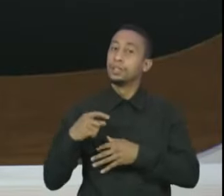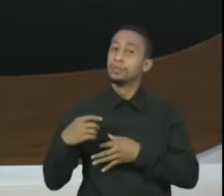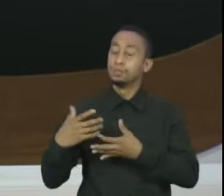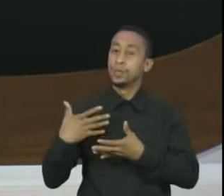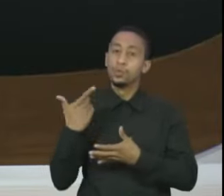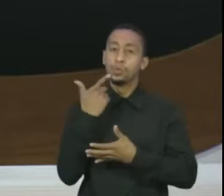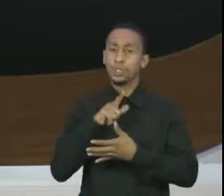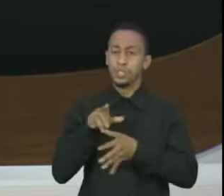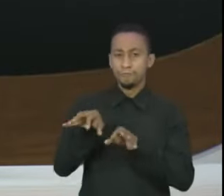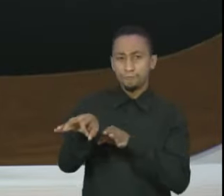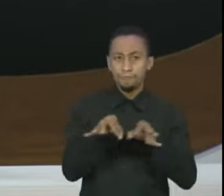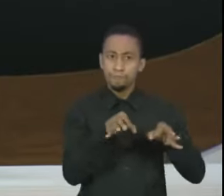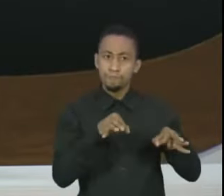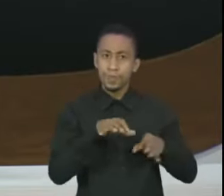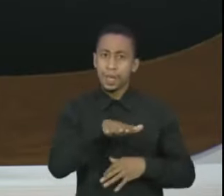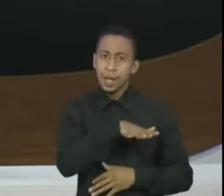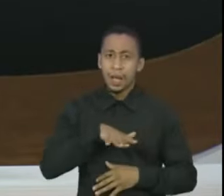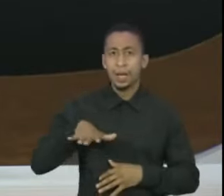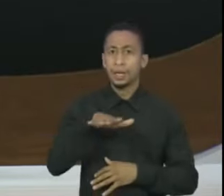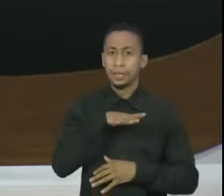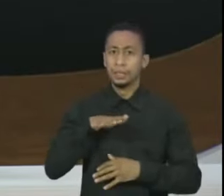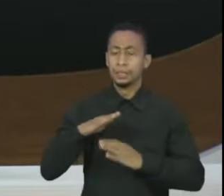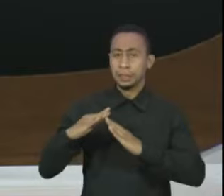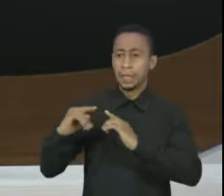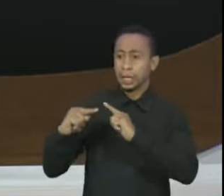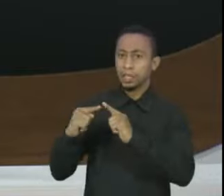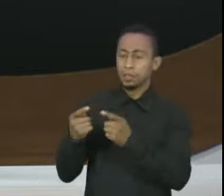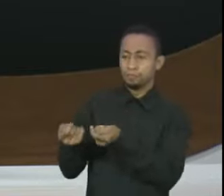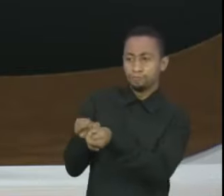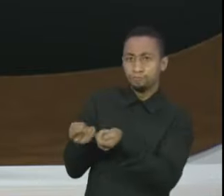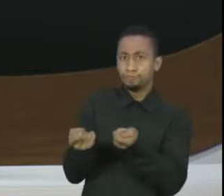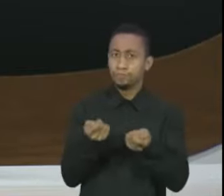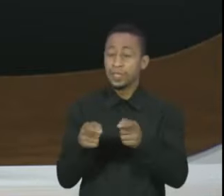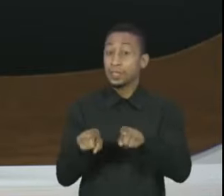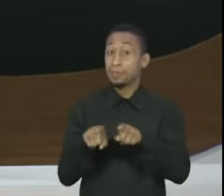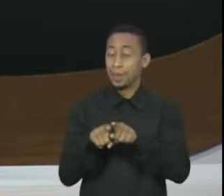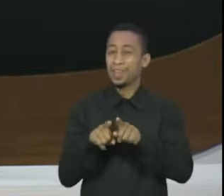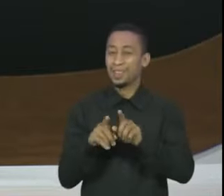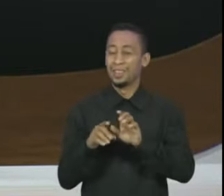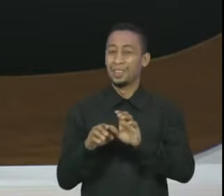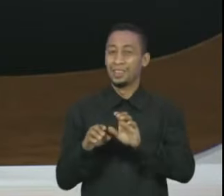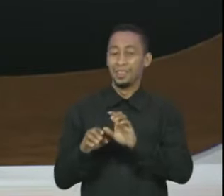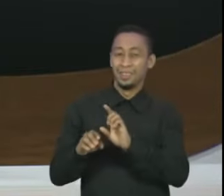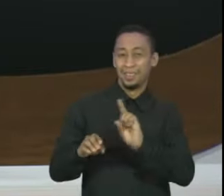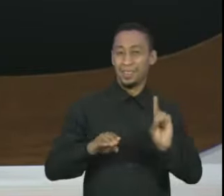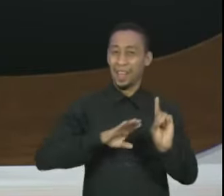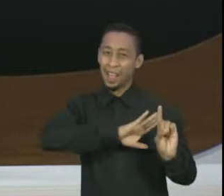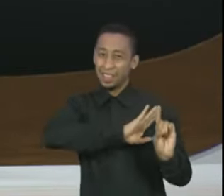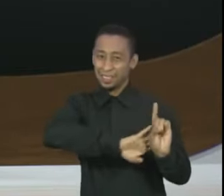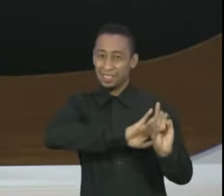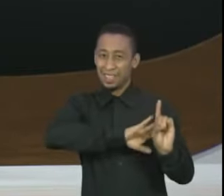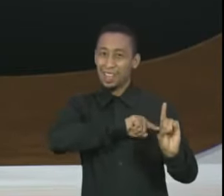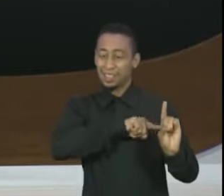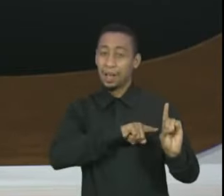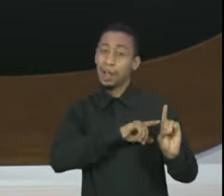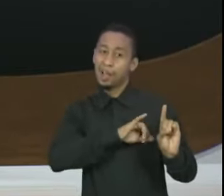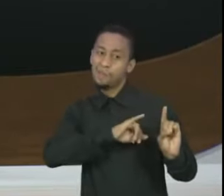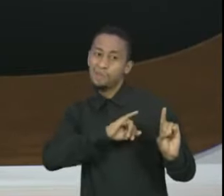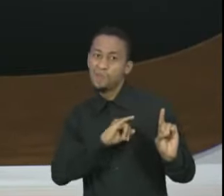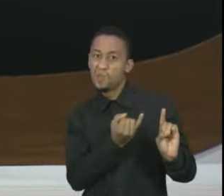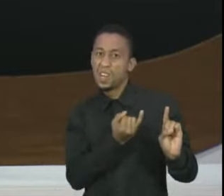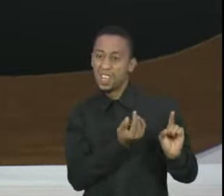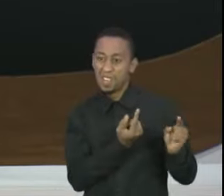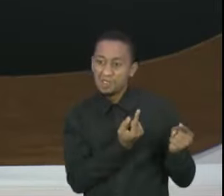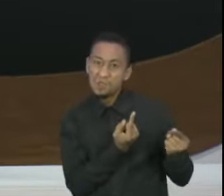e também por ter a extrema-direita não católica mas que usa o papado de Francisco para atacar